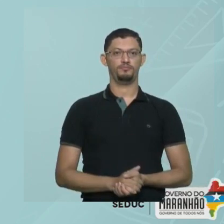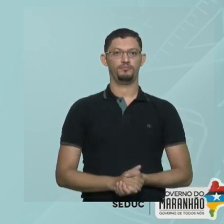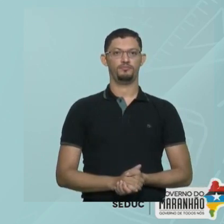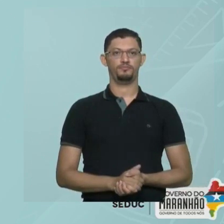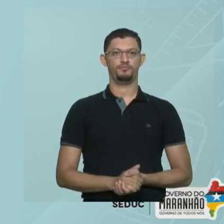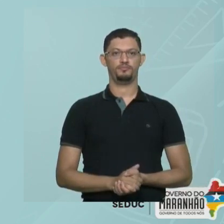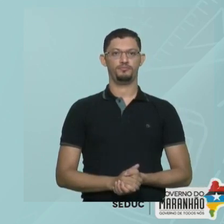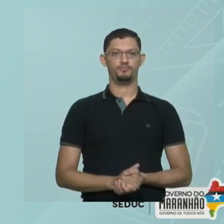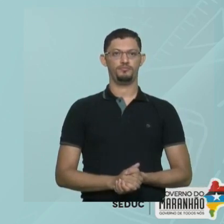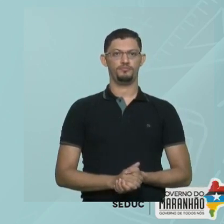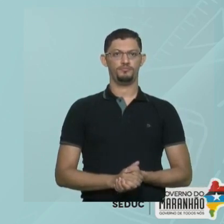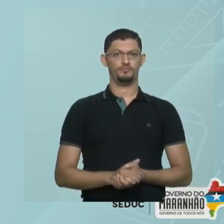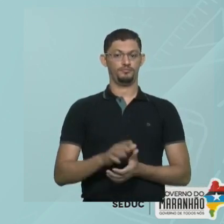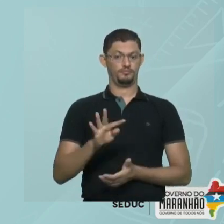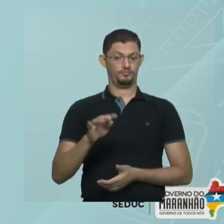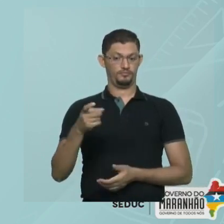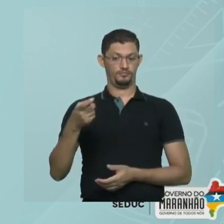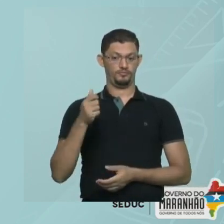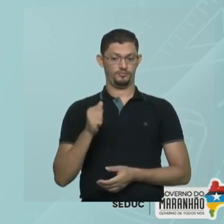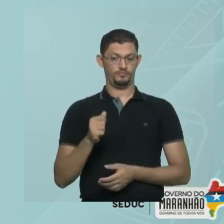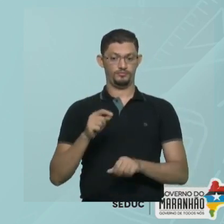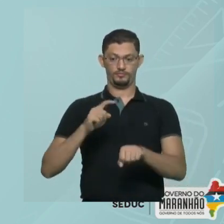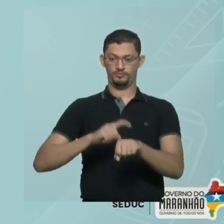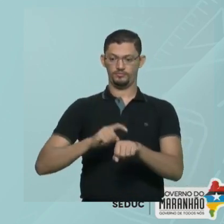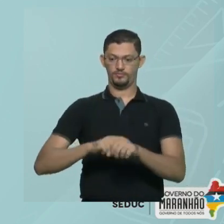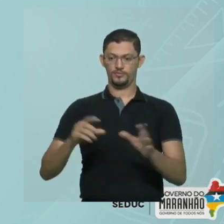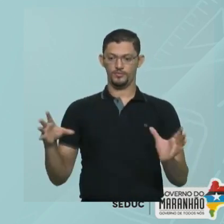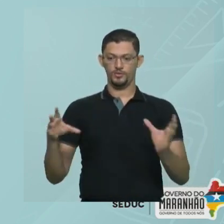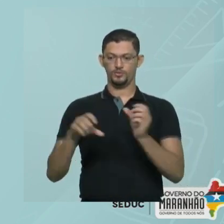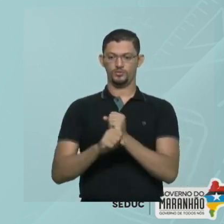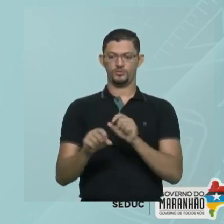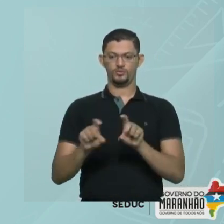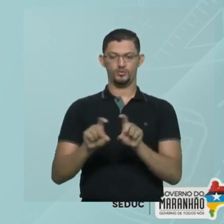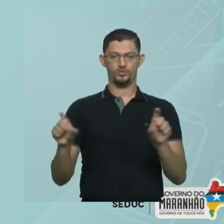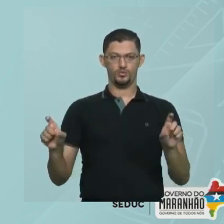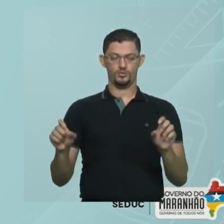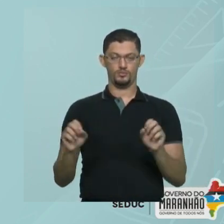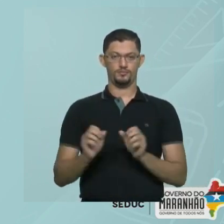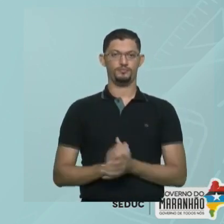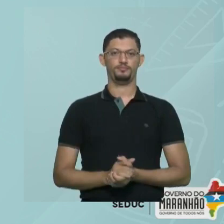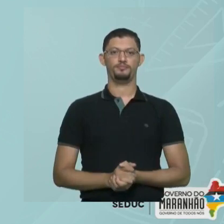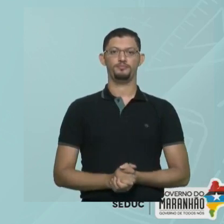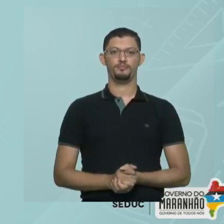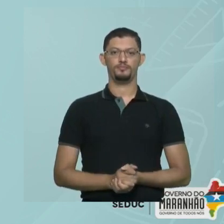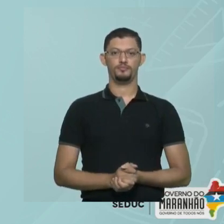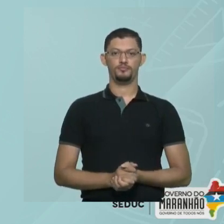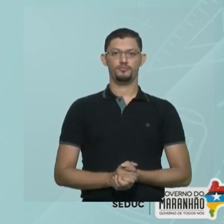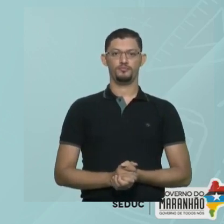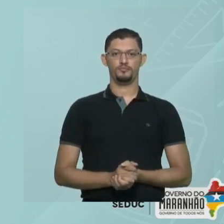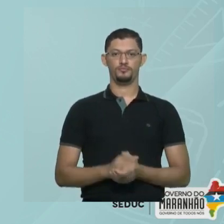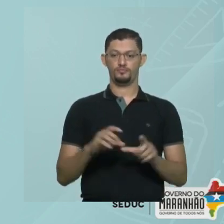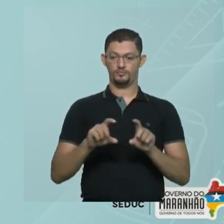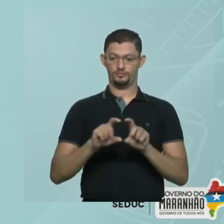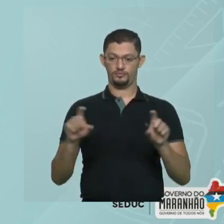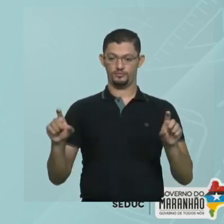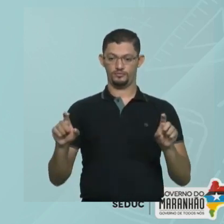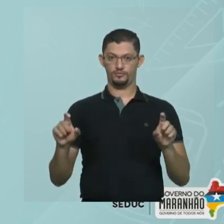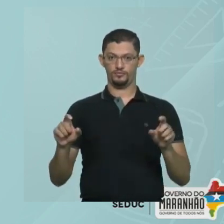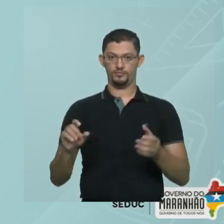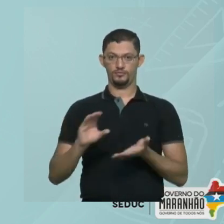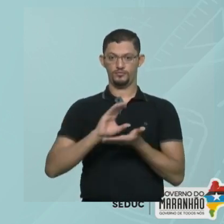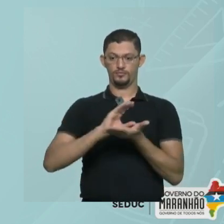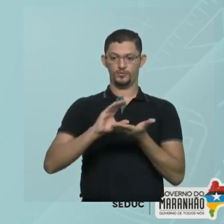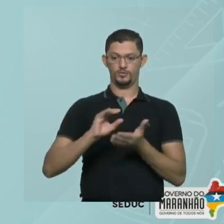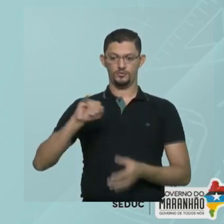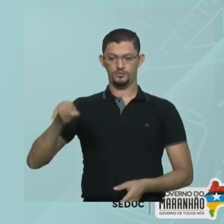Então, taxa e tempo tem que estar na mesma unidade. O meu montante é o